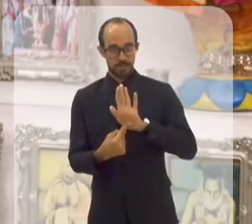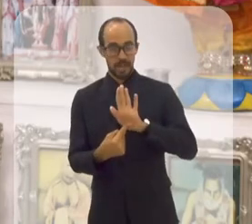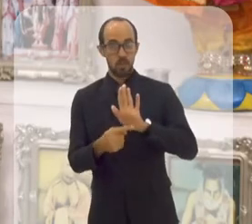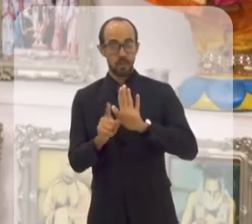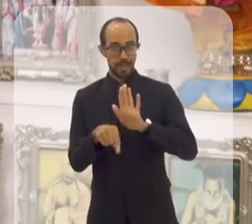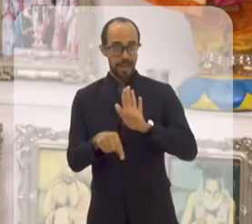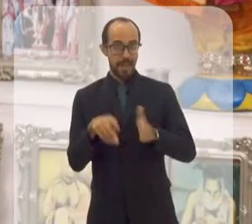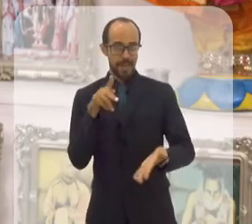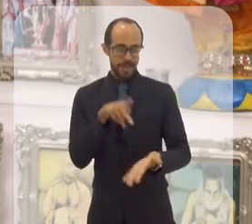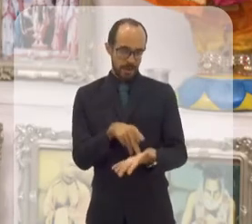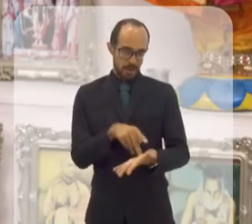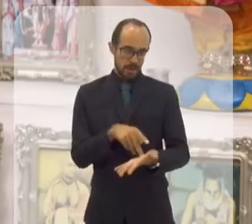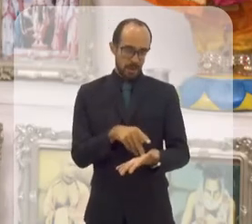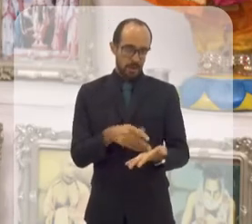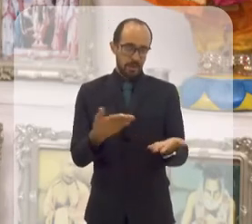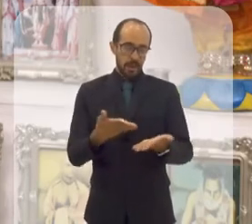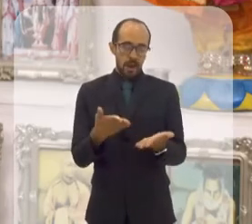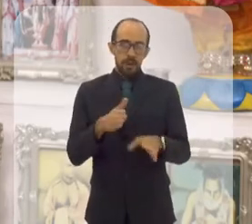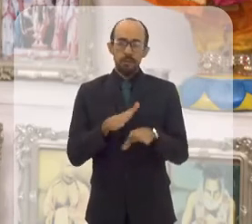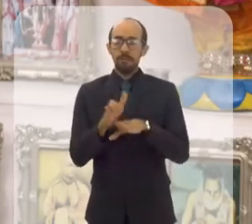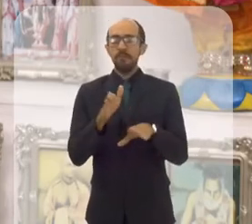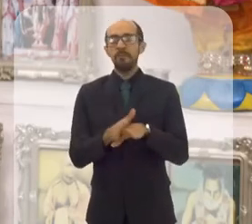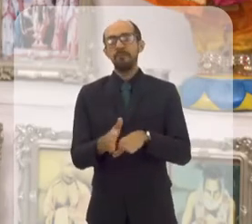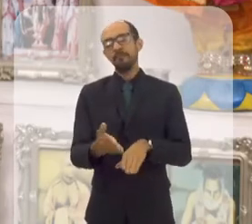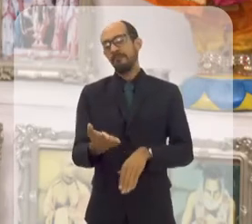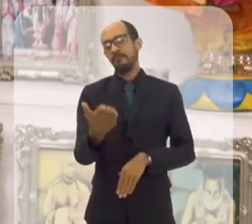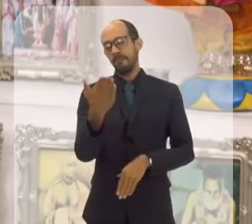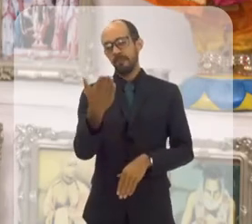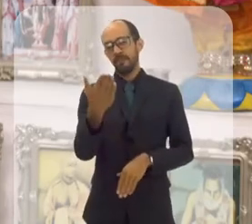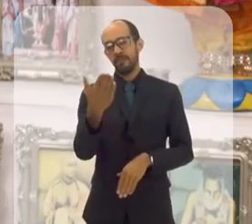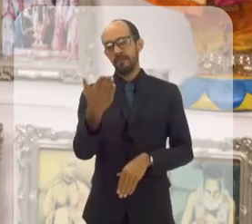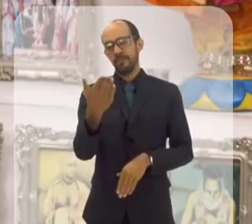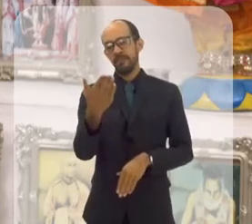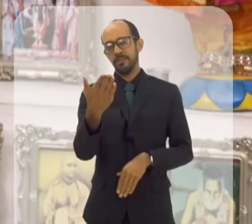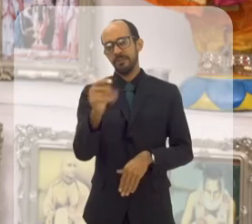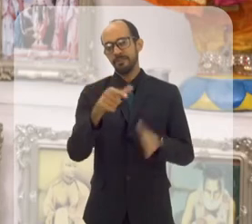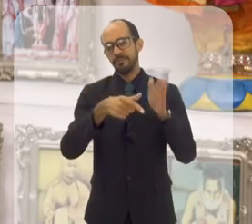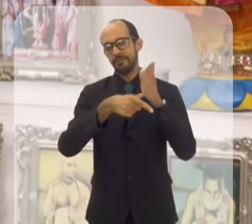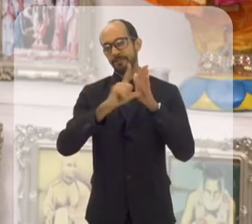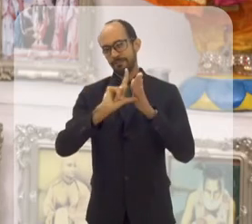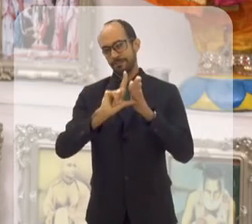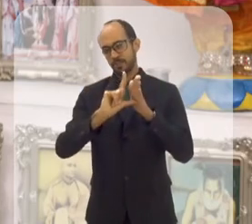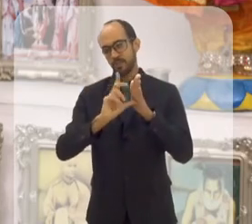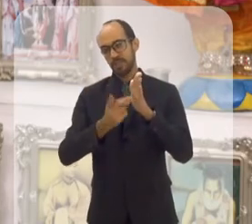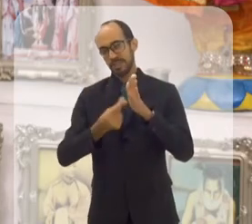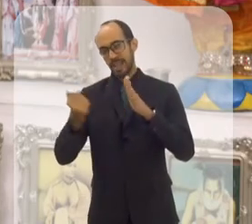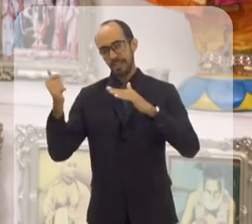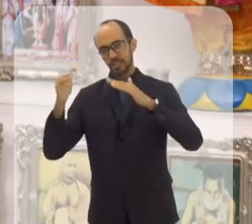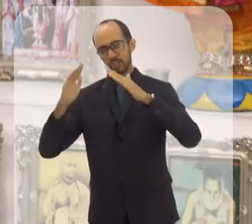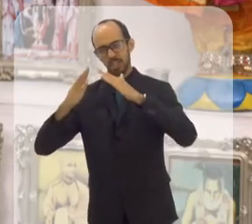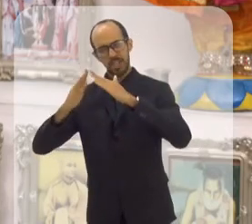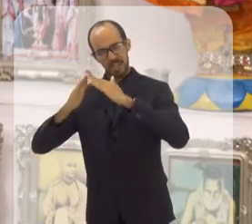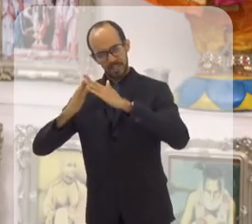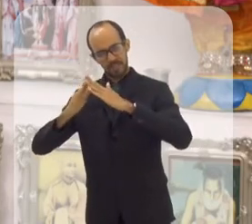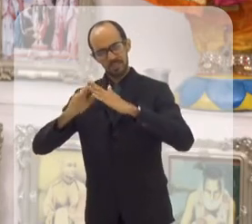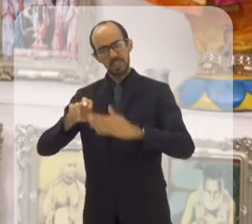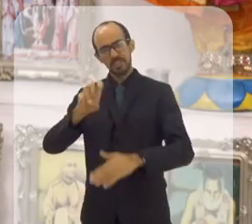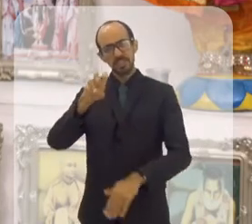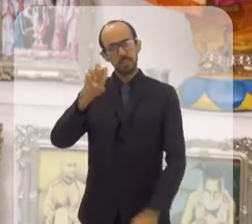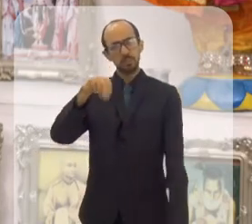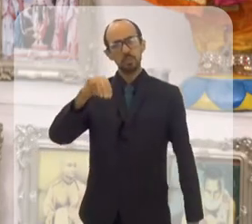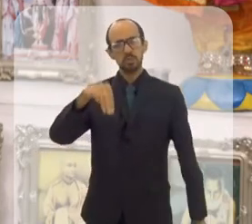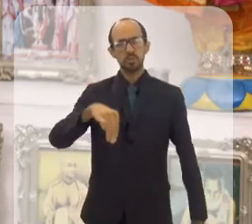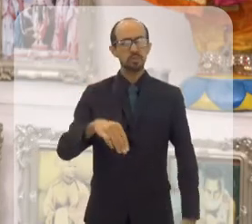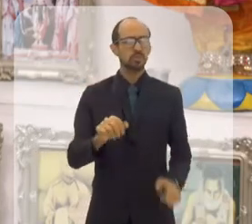vamos mostrar a realidade. E hoje, meu conselho para você, antes de sair de casa, tira 5 minutos,